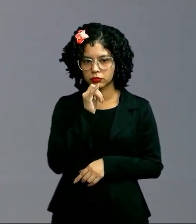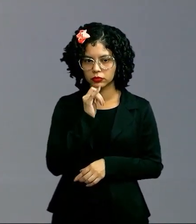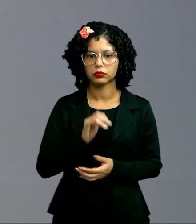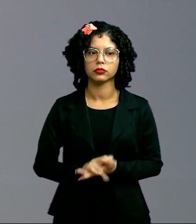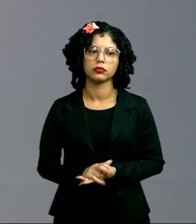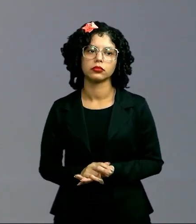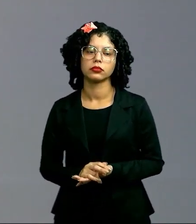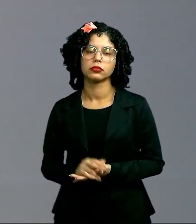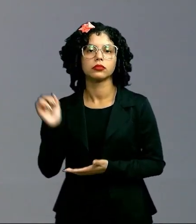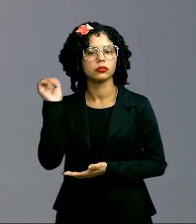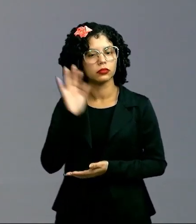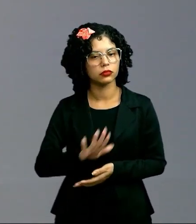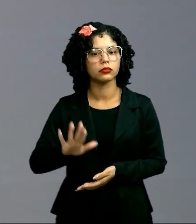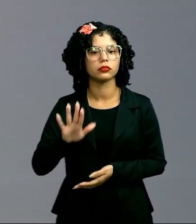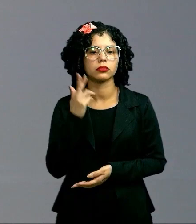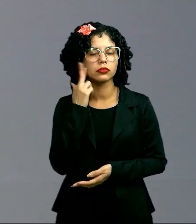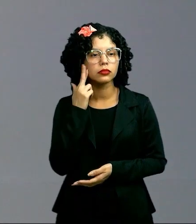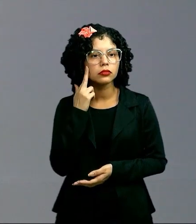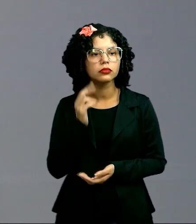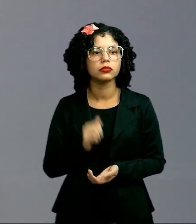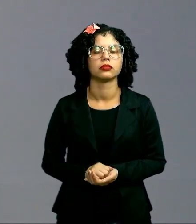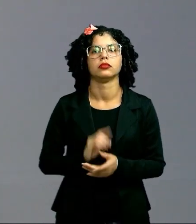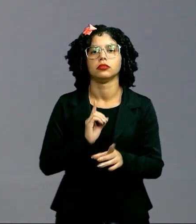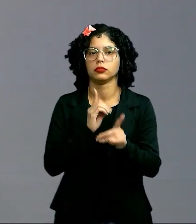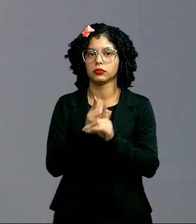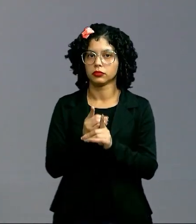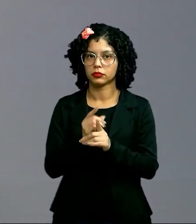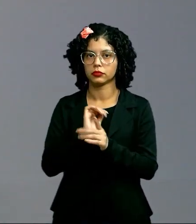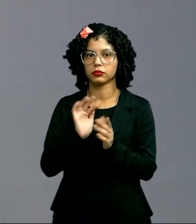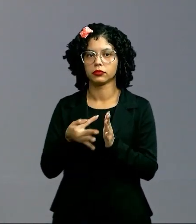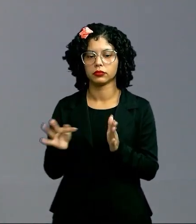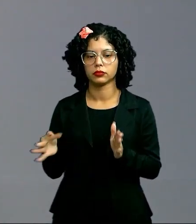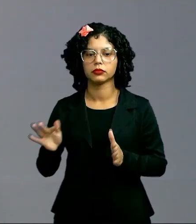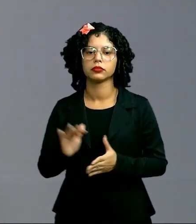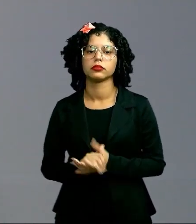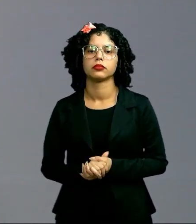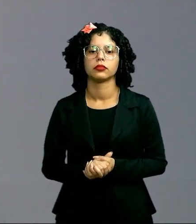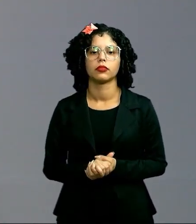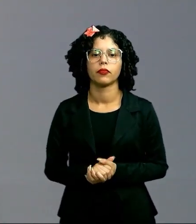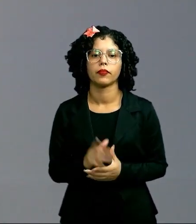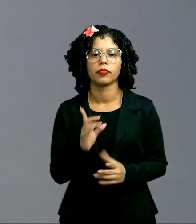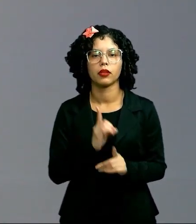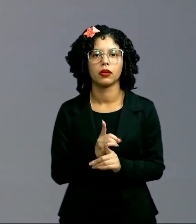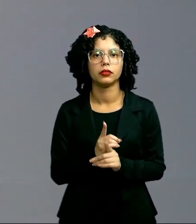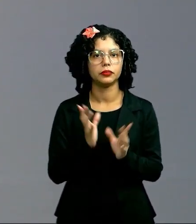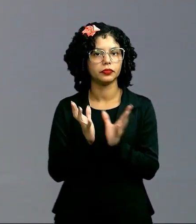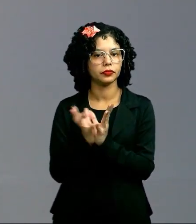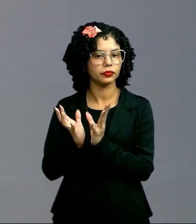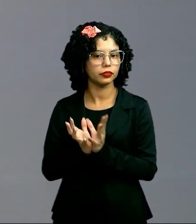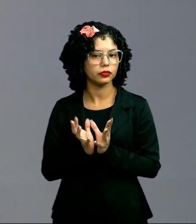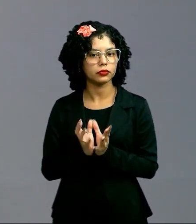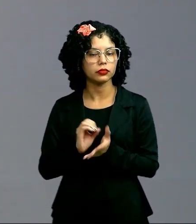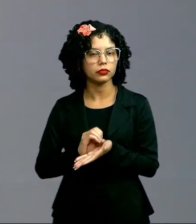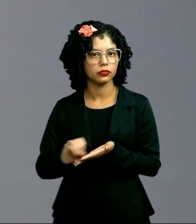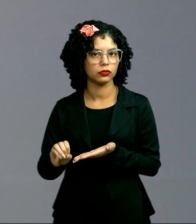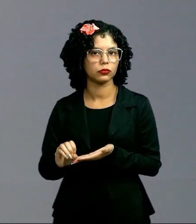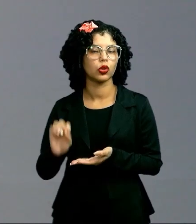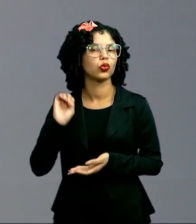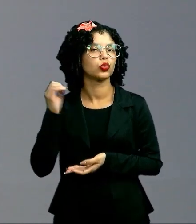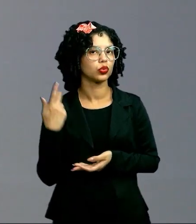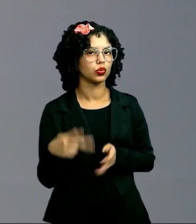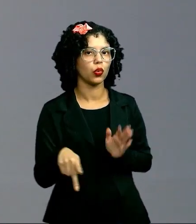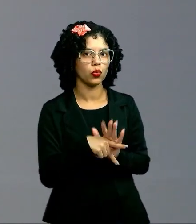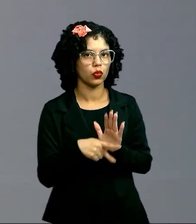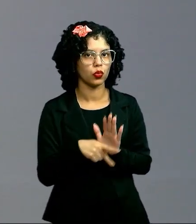coisas. Normalmente nós vamos precisar identificar essas funções. Então, utilizar a identificação de grupamento orgânico é o nosso